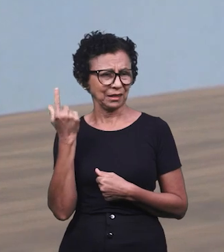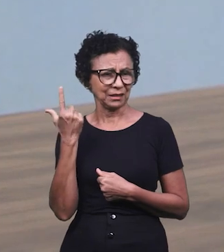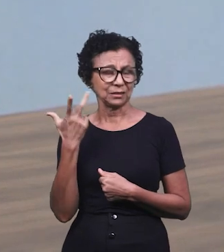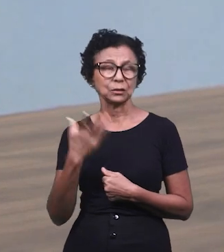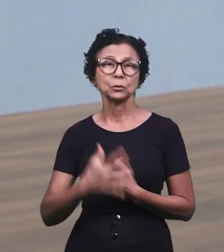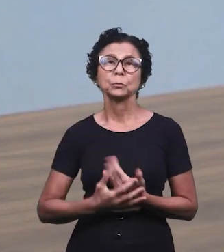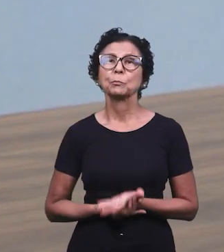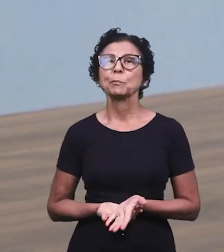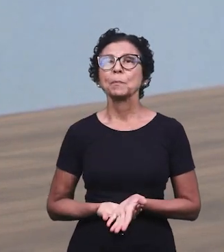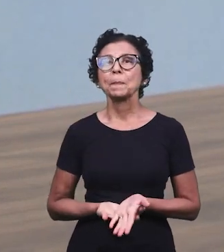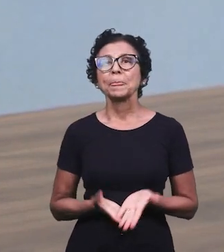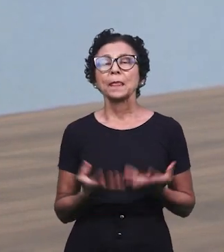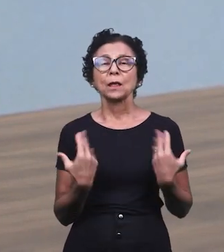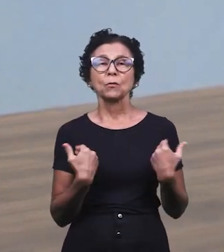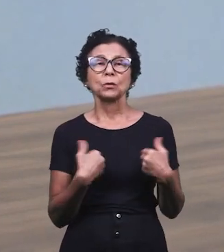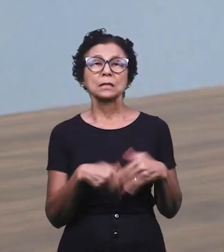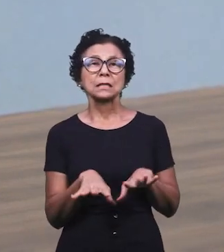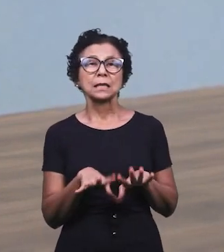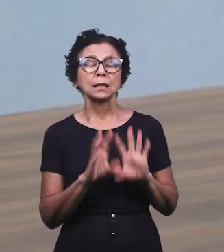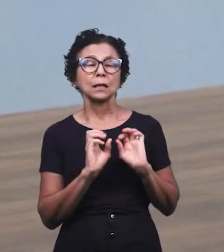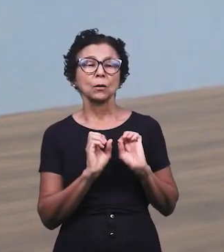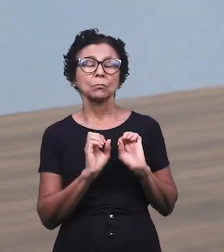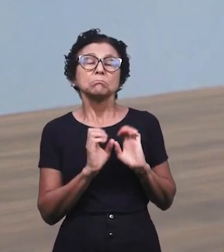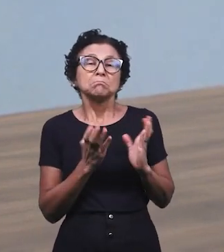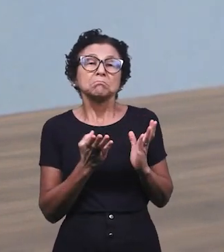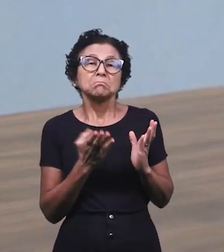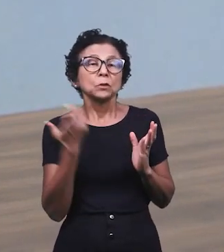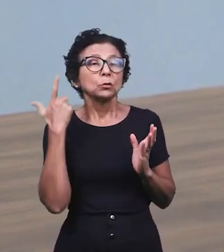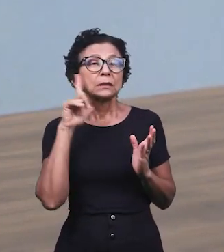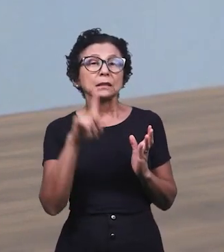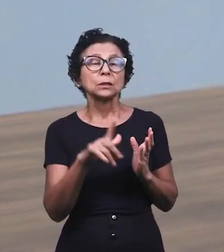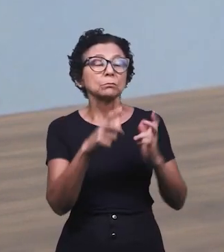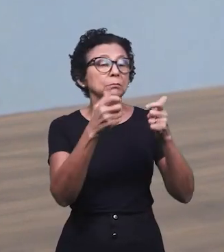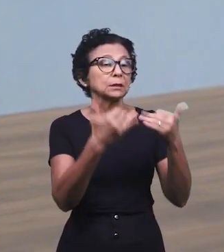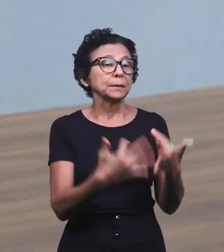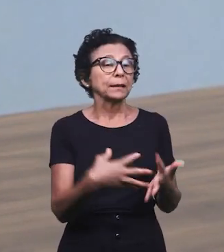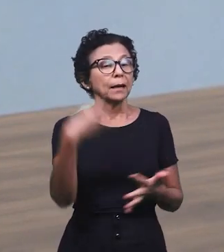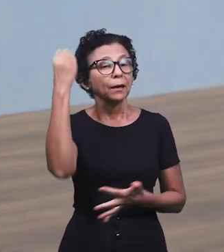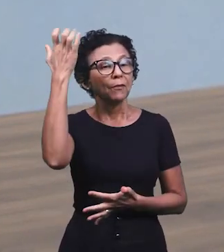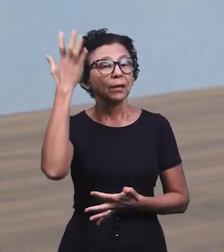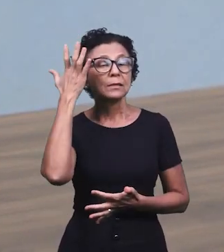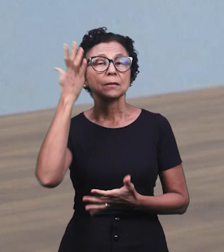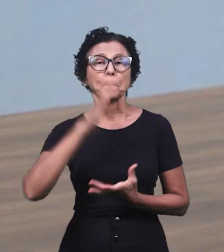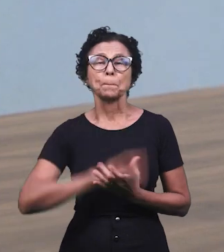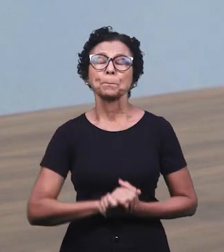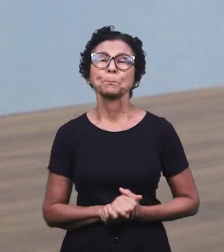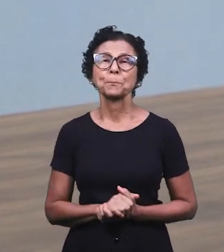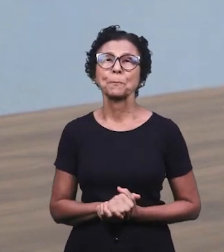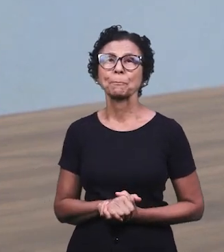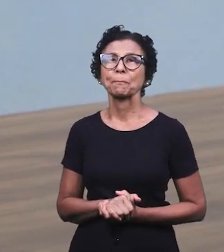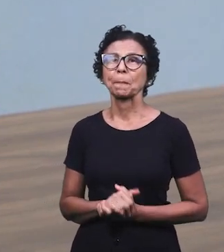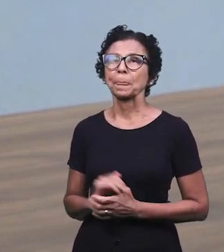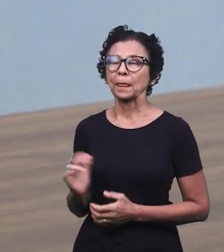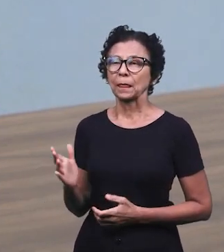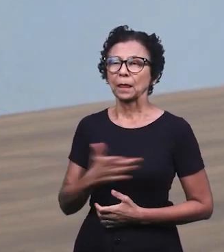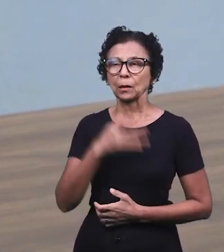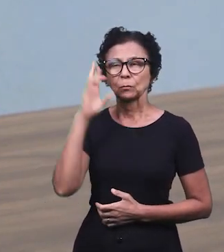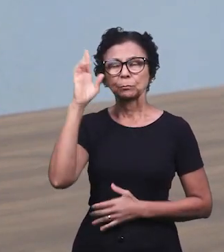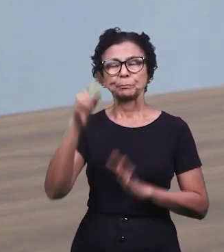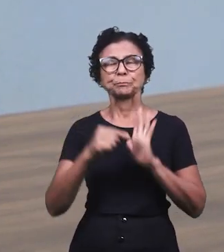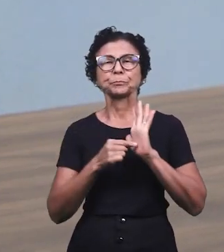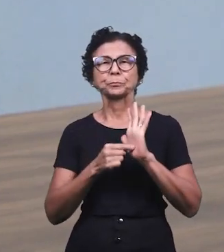tem mostrado nesse trabalho, Priscila? Todos nós passamos por um momento na obra que foi o